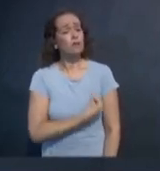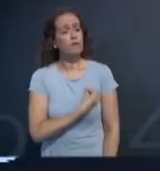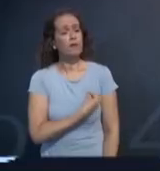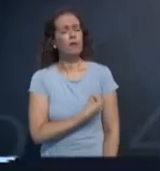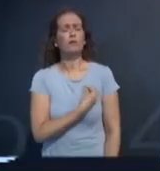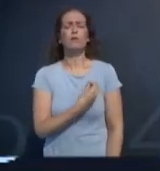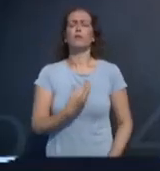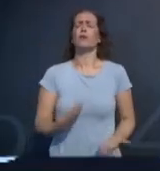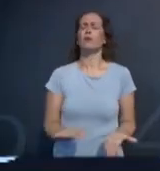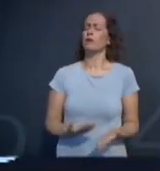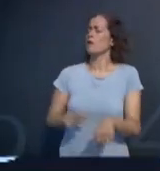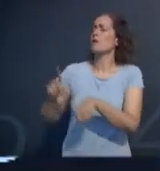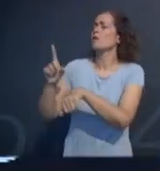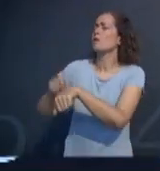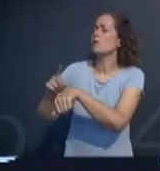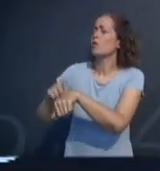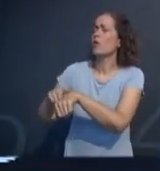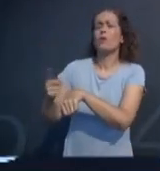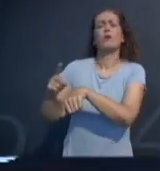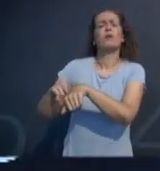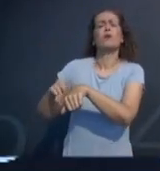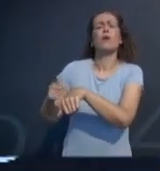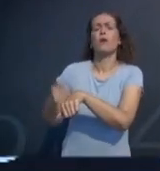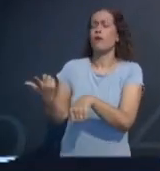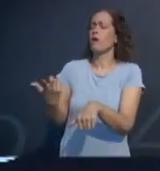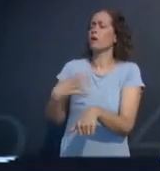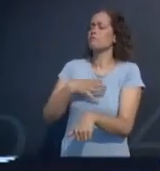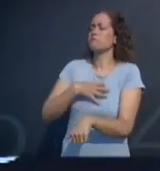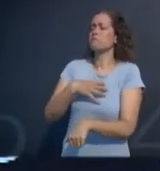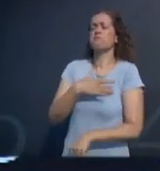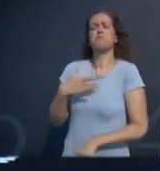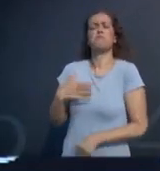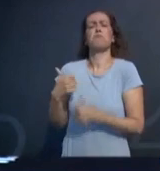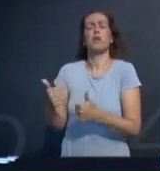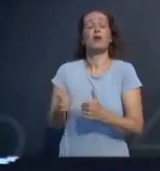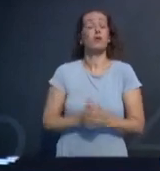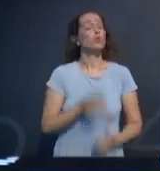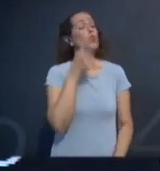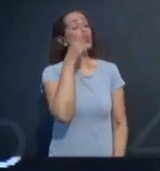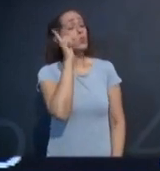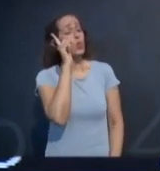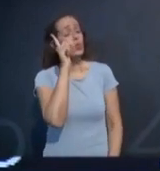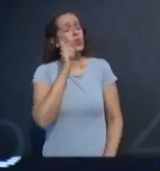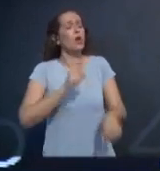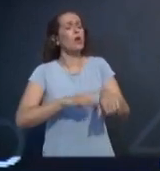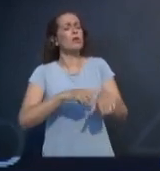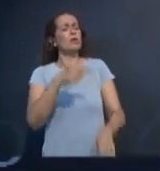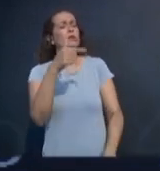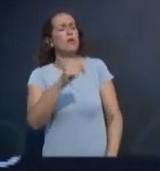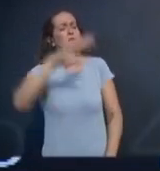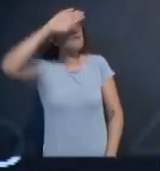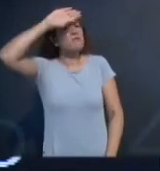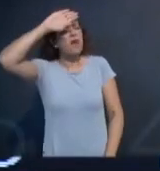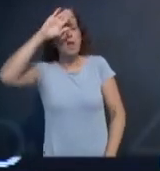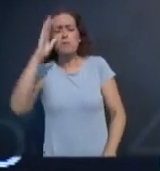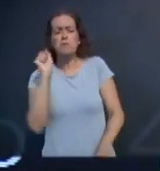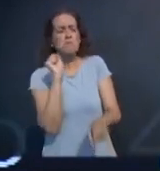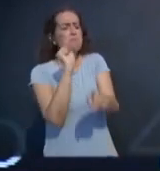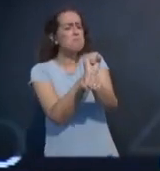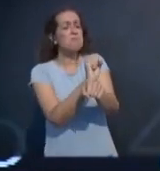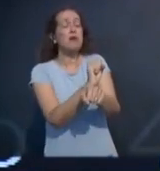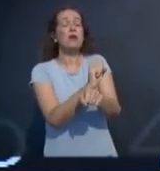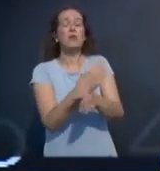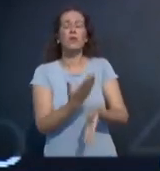deles: a que hora seu filho se sentira melhor? Informaram: ontem, a hora sétima, a febre o deixou. Com